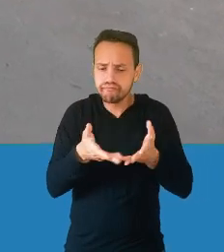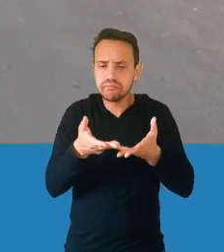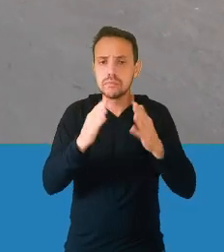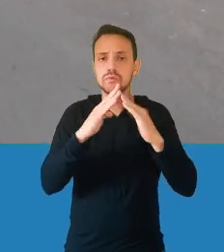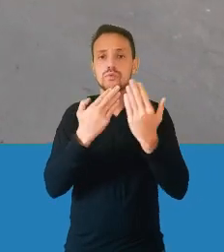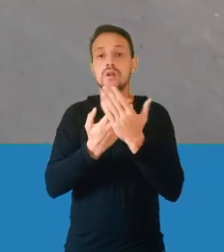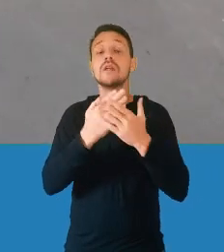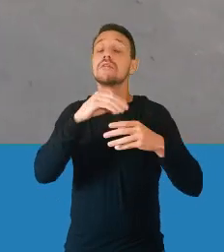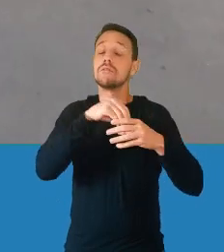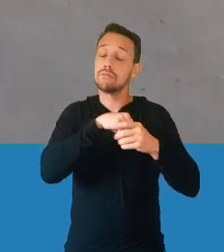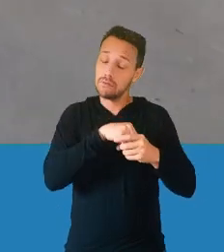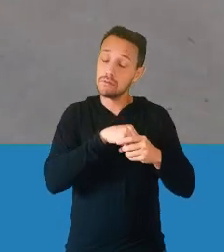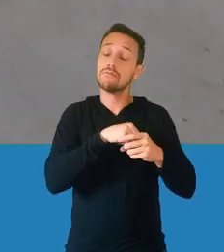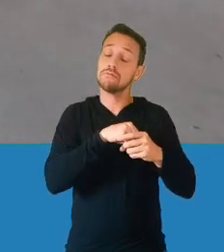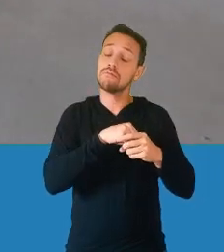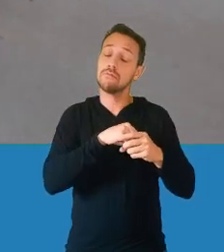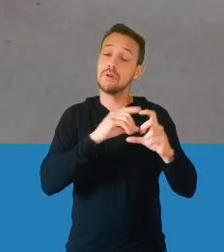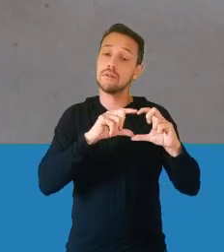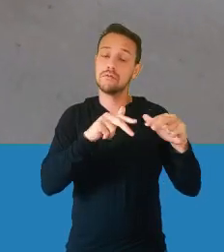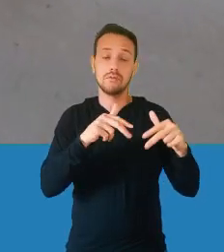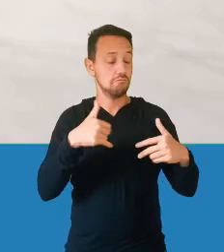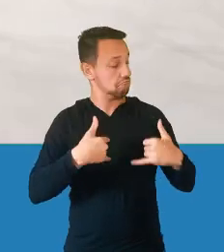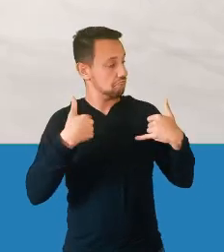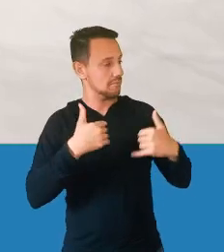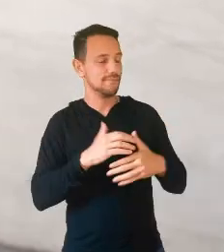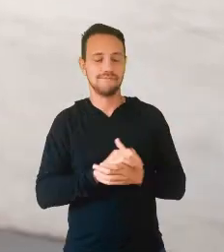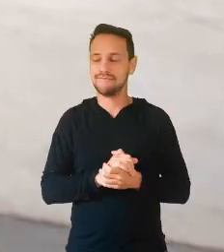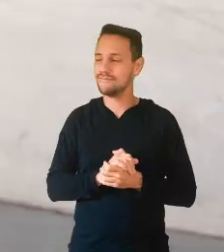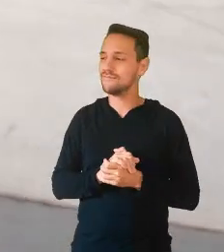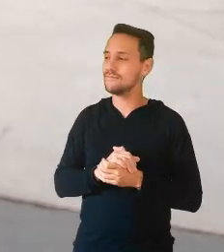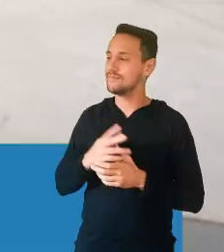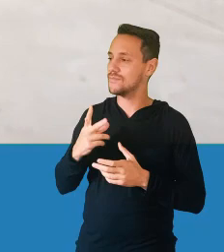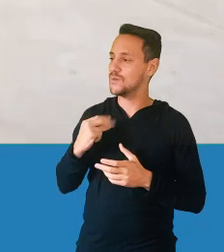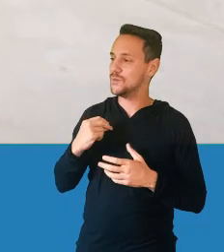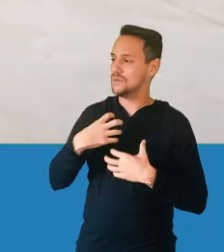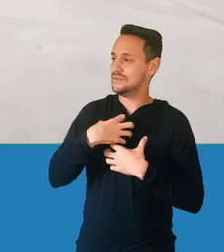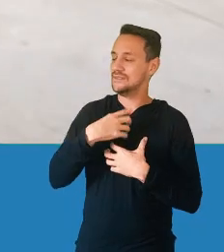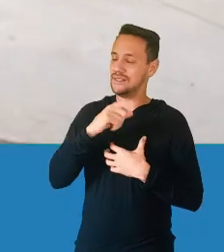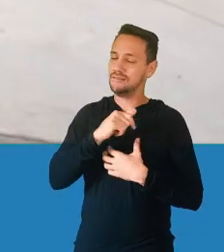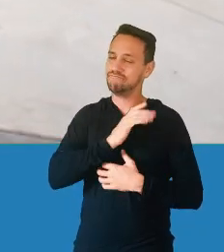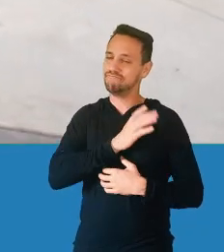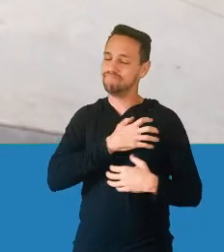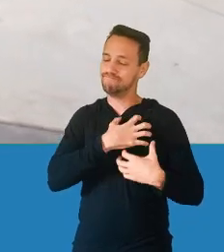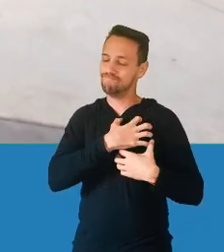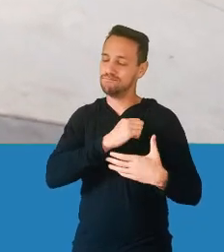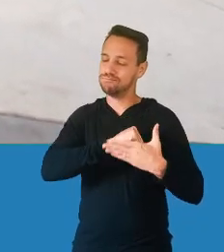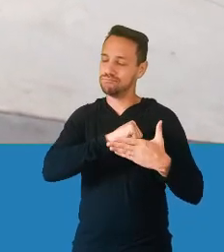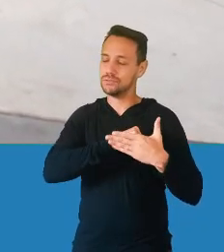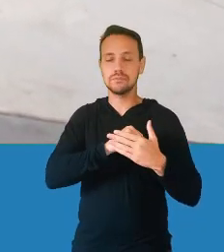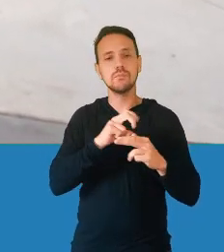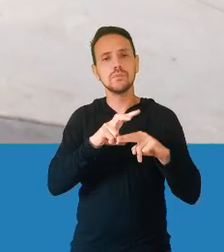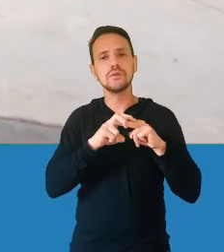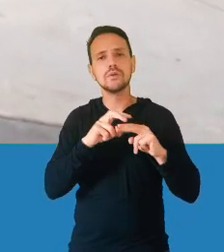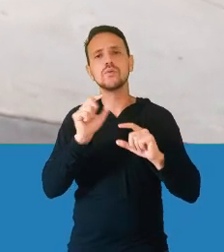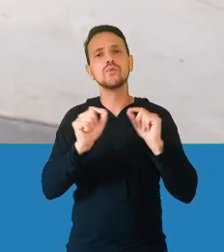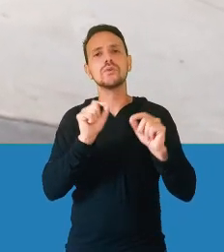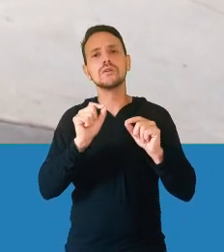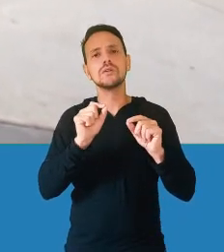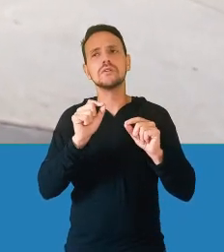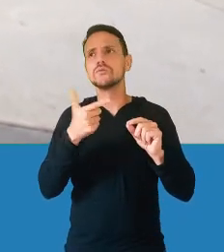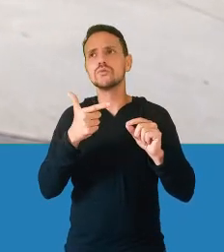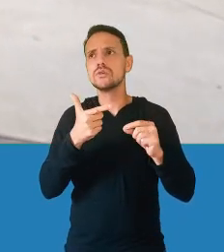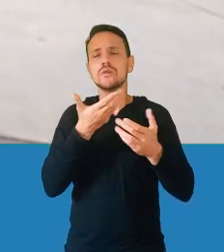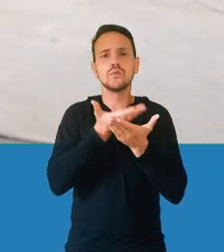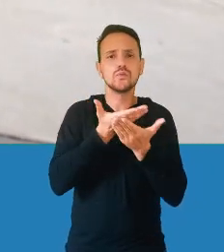acontece aqui dentro da ADFIP. Que orgulho, hein, Lari? Lud, você mexeu agora, assim, com o coração, né? Porque não